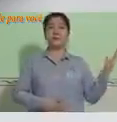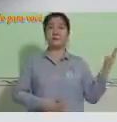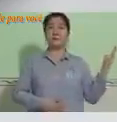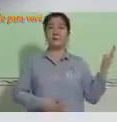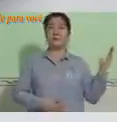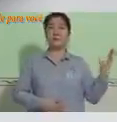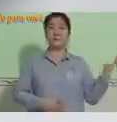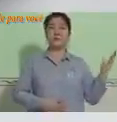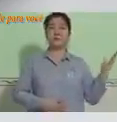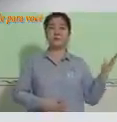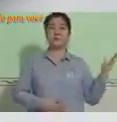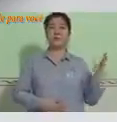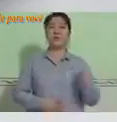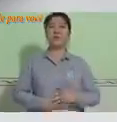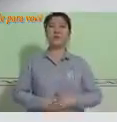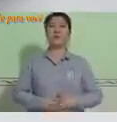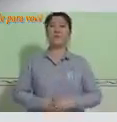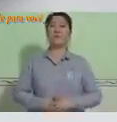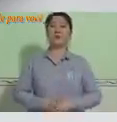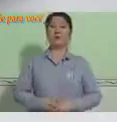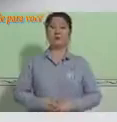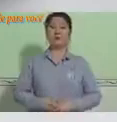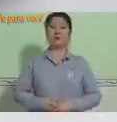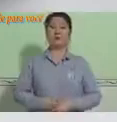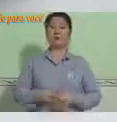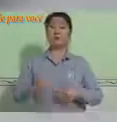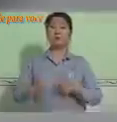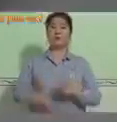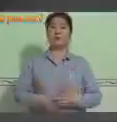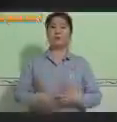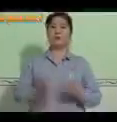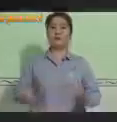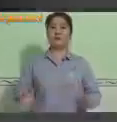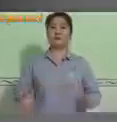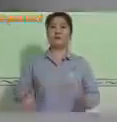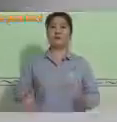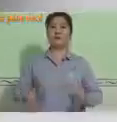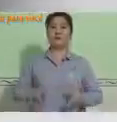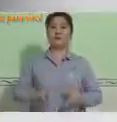Inscreva-se.